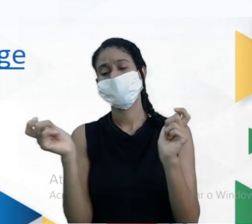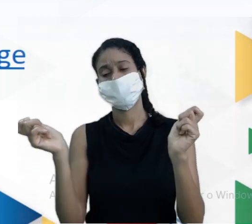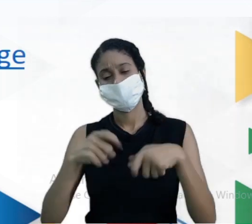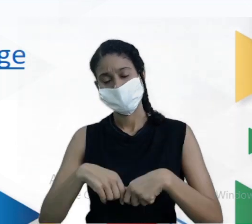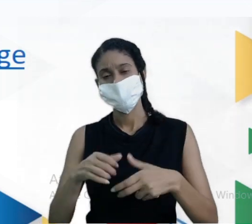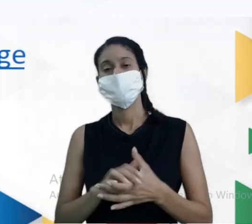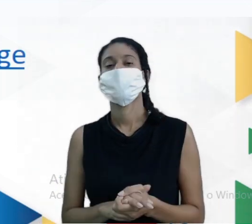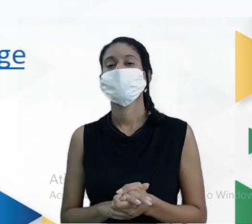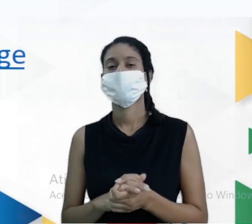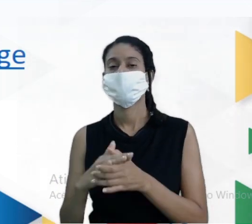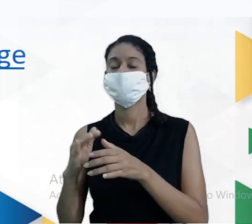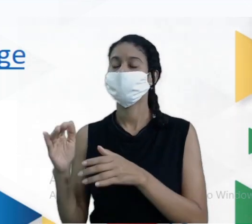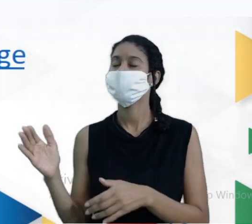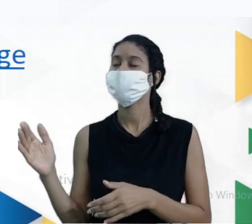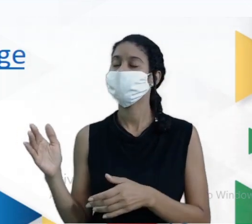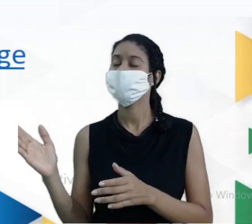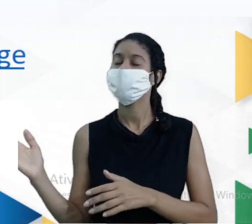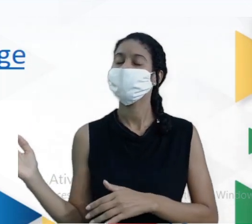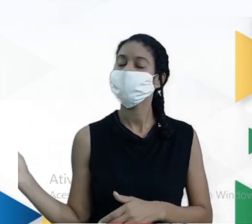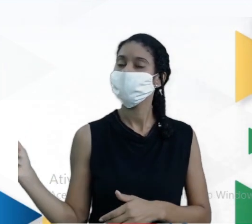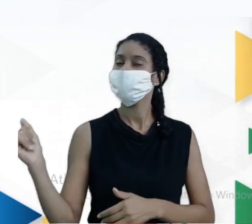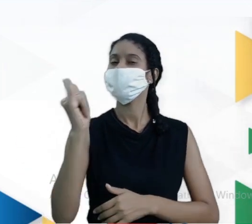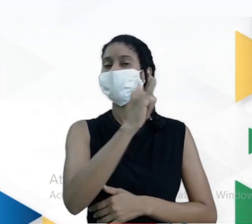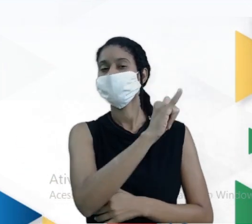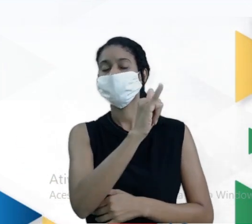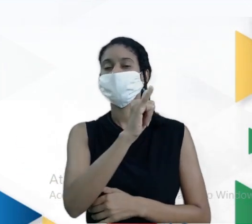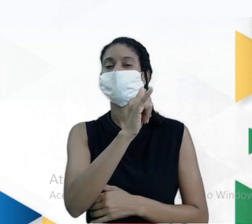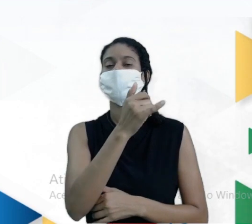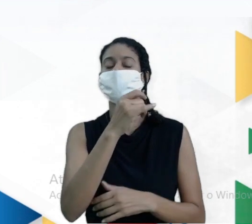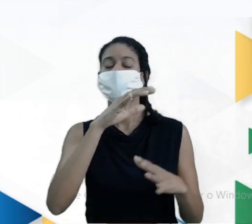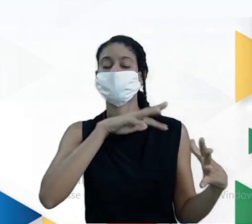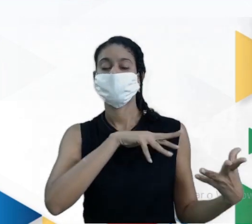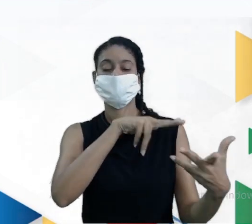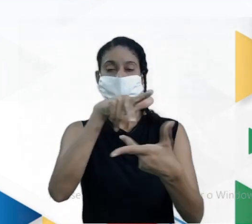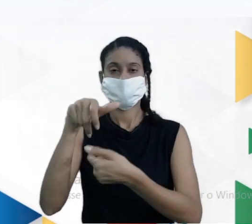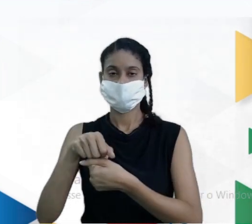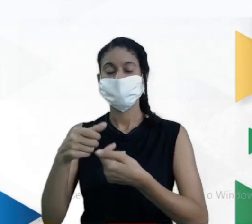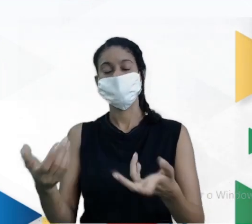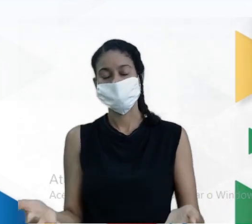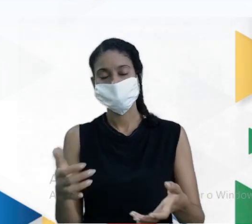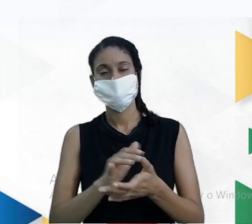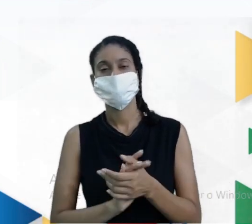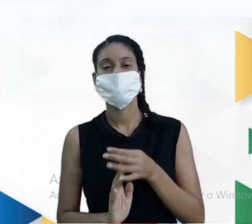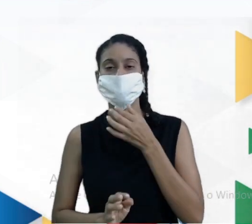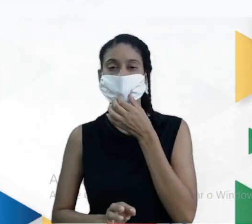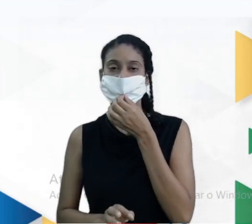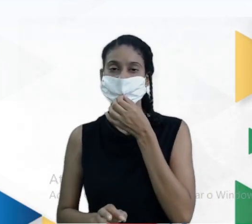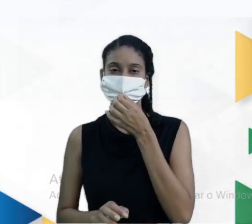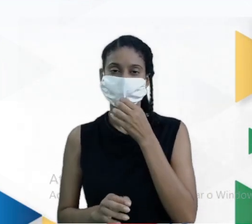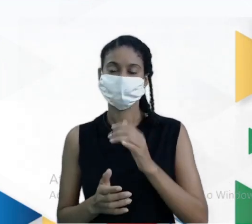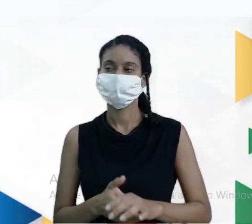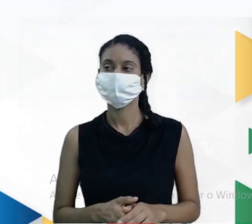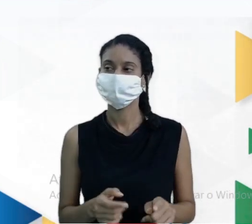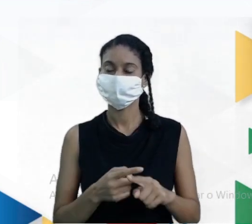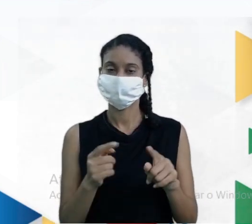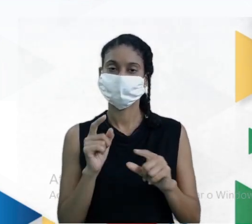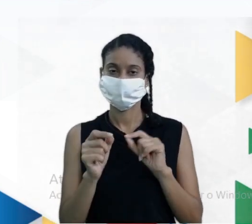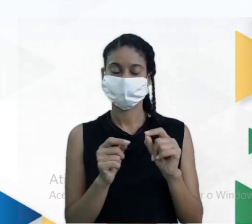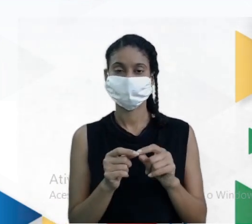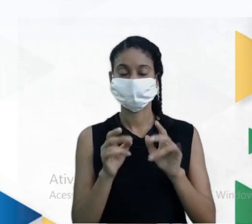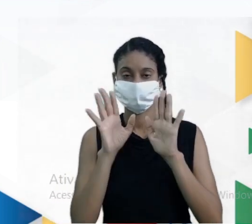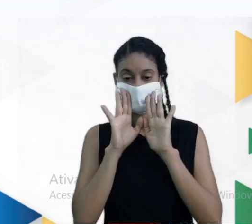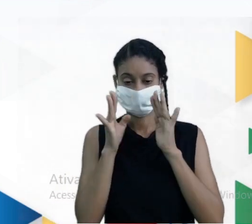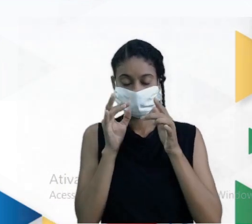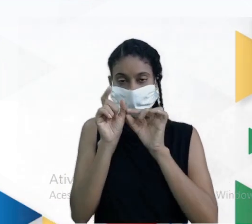poder travel around the world, viajar ao redor do mundo, né? Apesar então, como tem esse